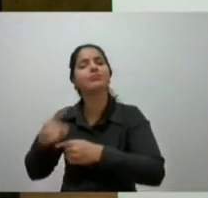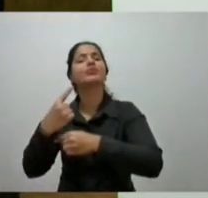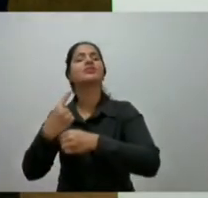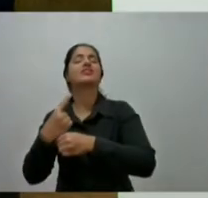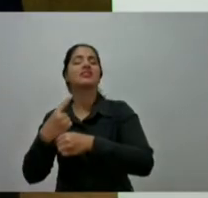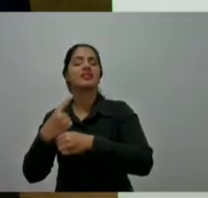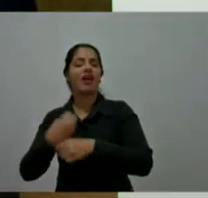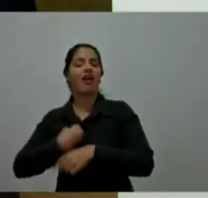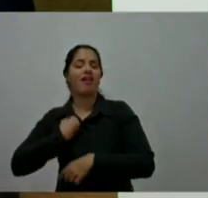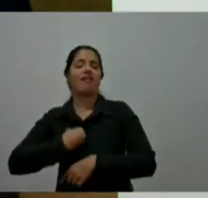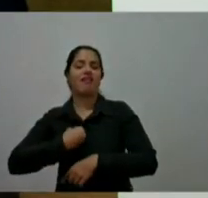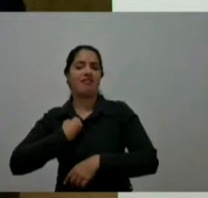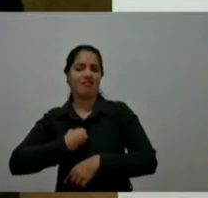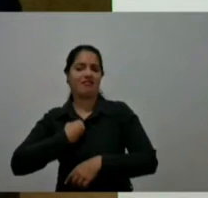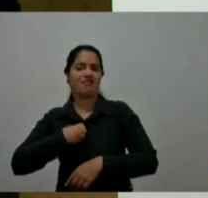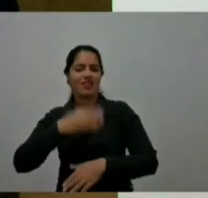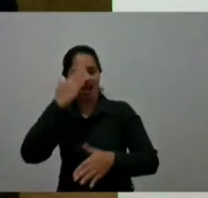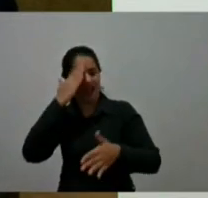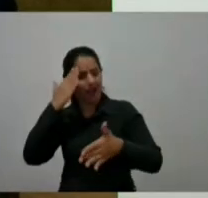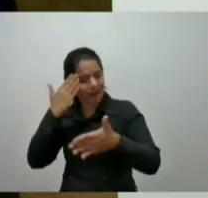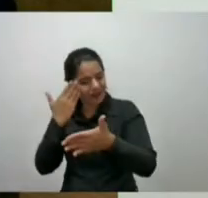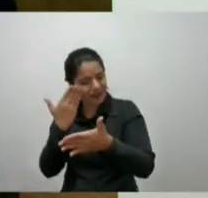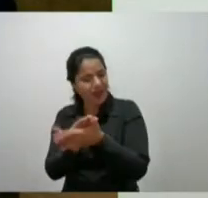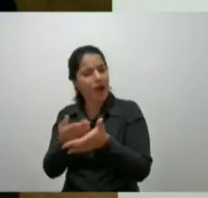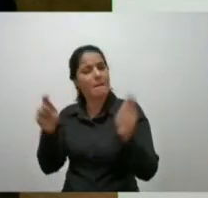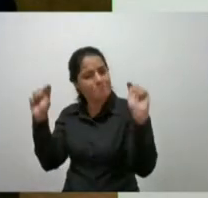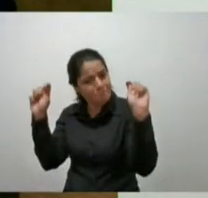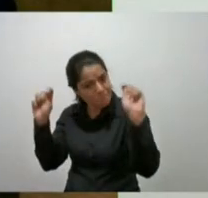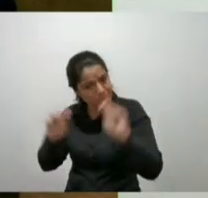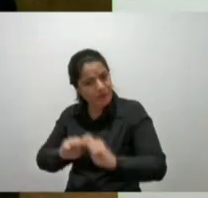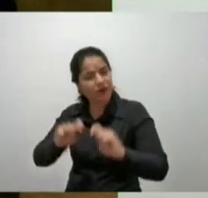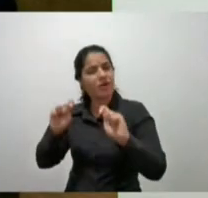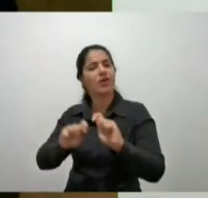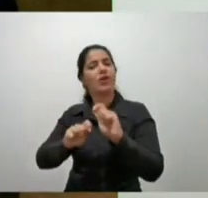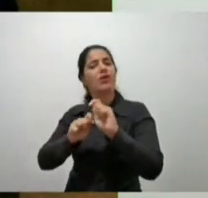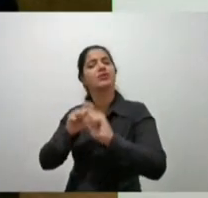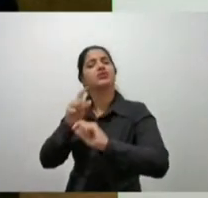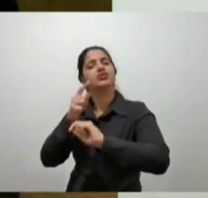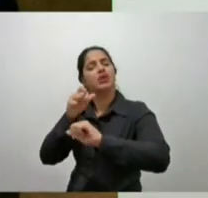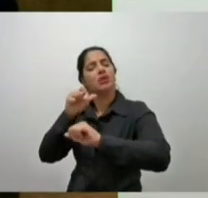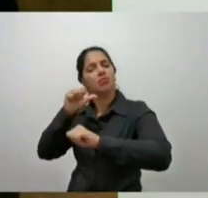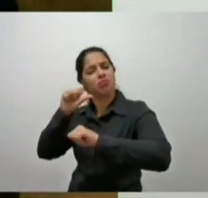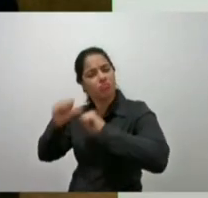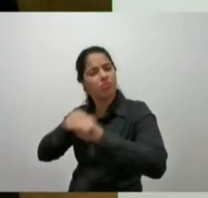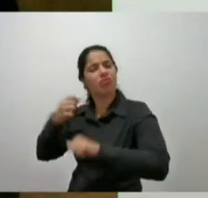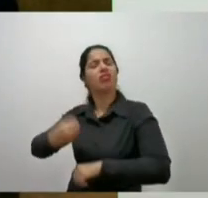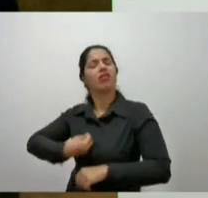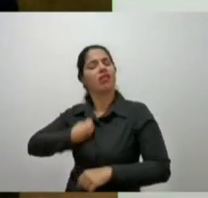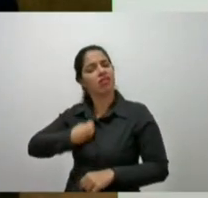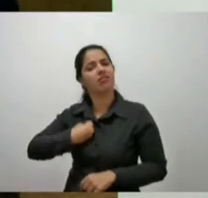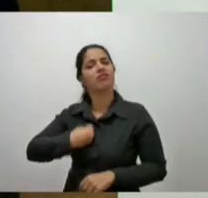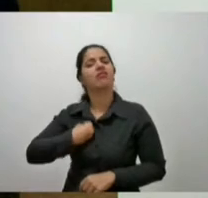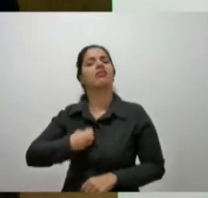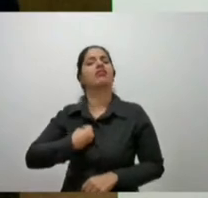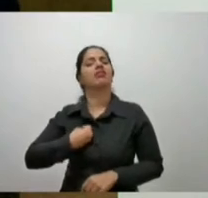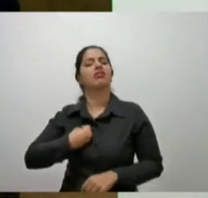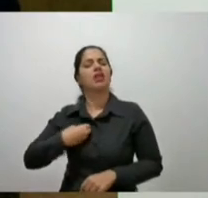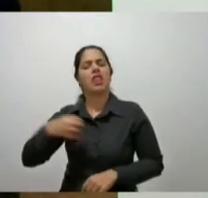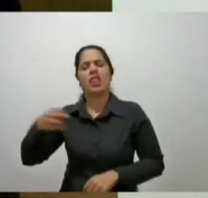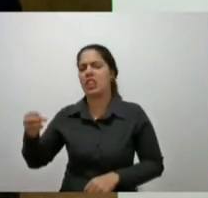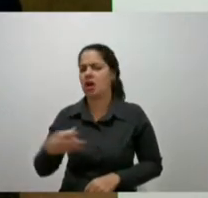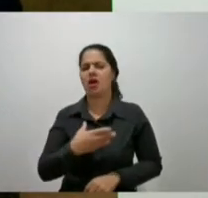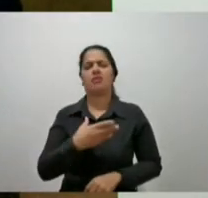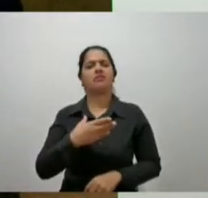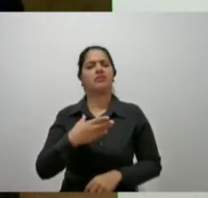respeito, a crença de que ela pode sair daquela situação e viver uma nova aventura, uma nova